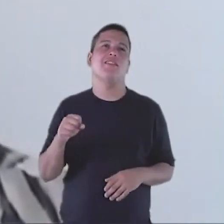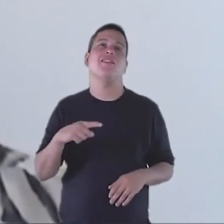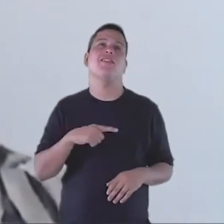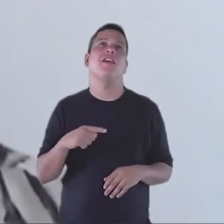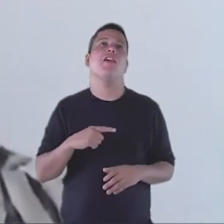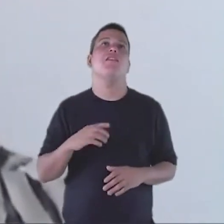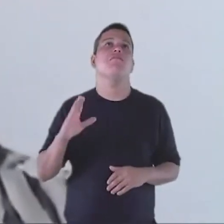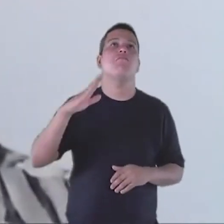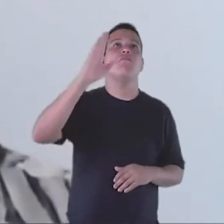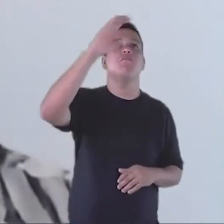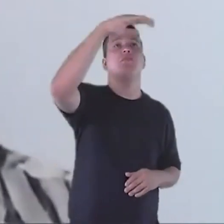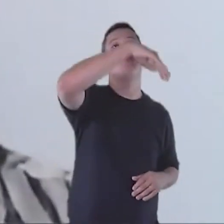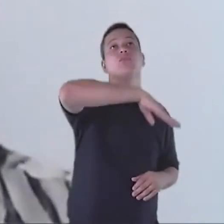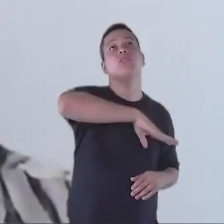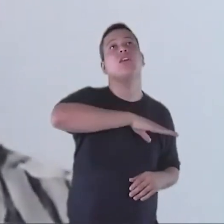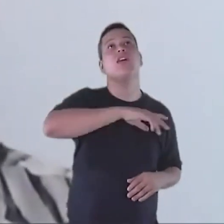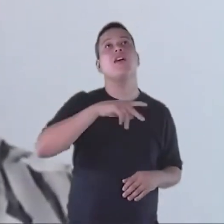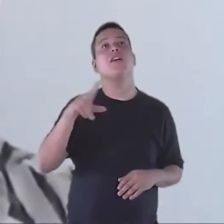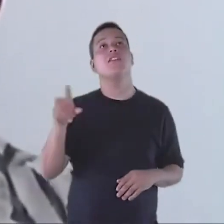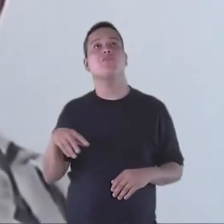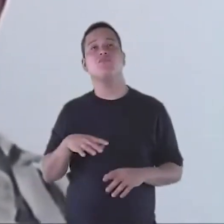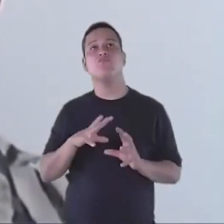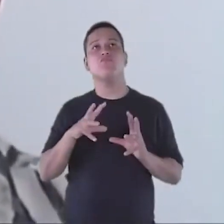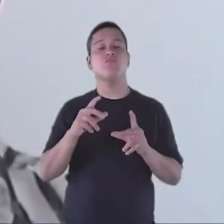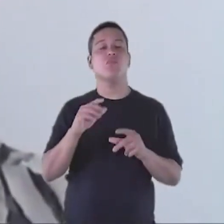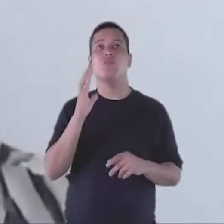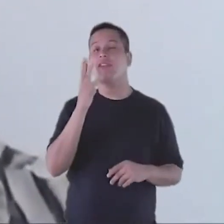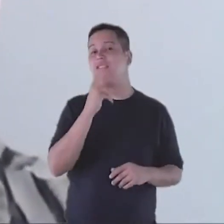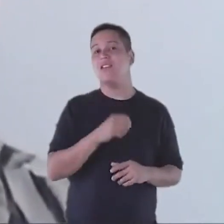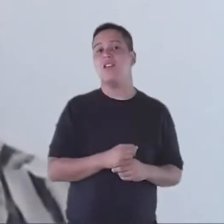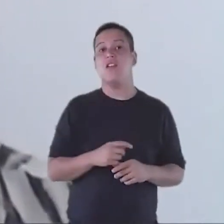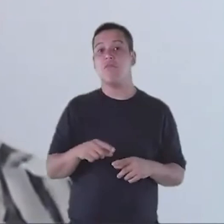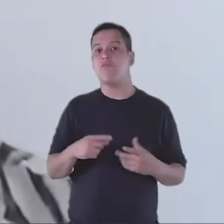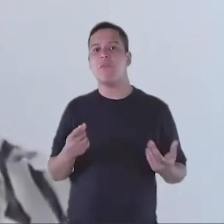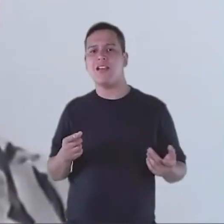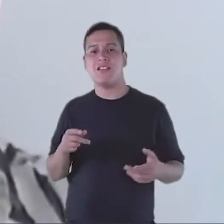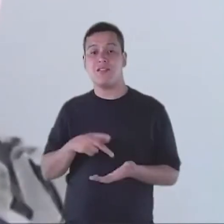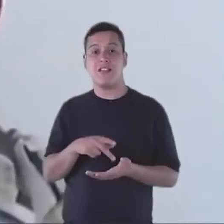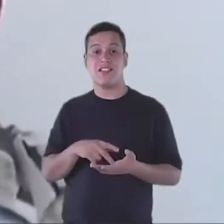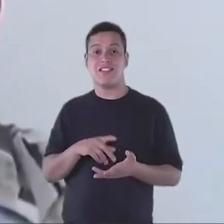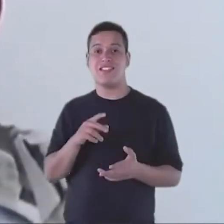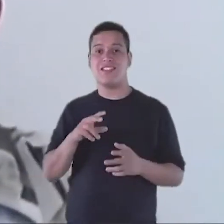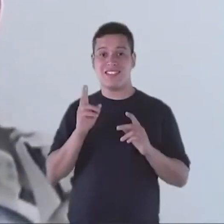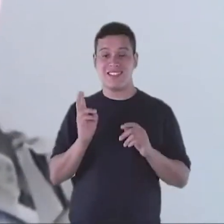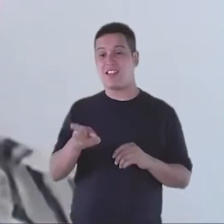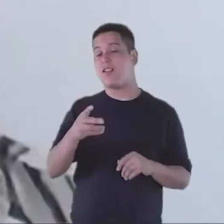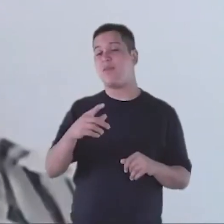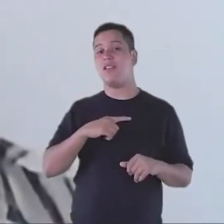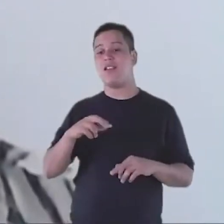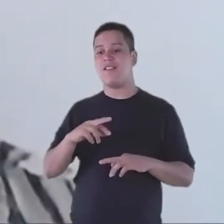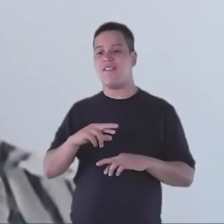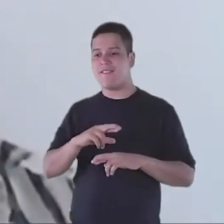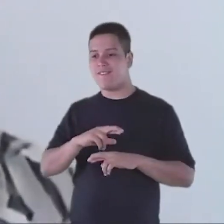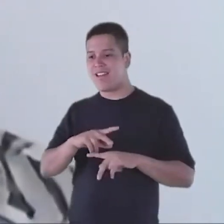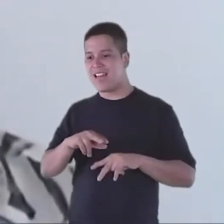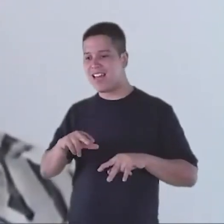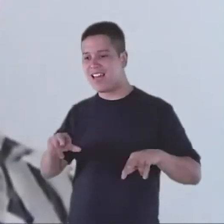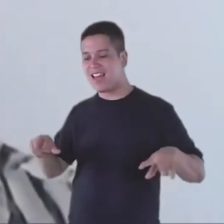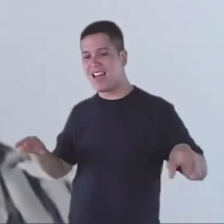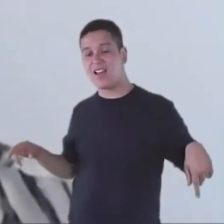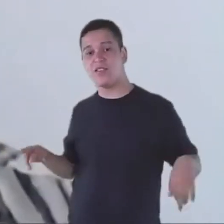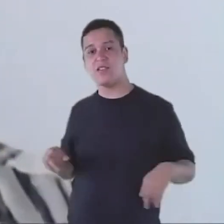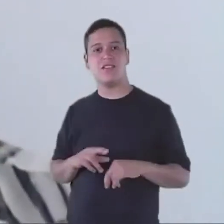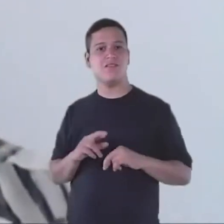Não! Muda muito. À medida que você vai se aproximando, você vai diferenciando o canto dos pássaros,